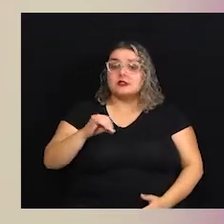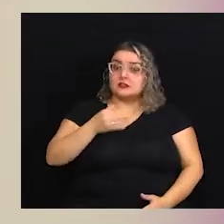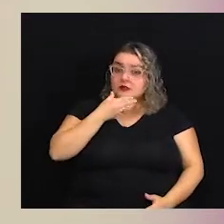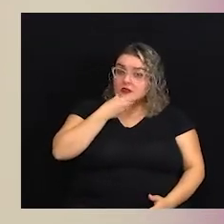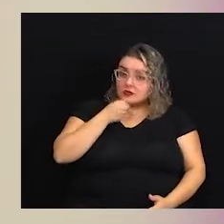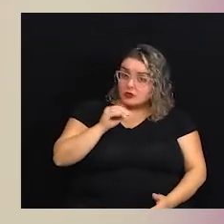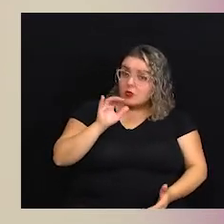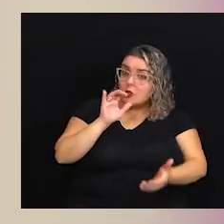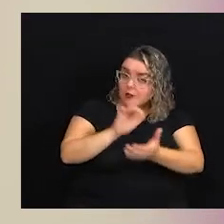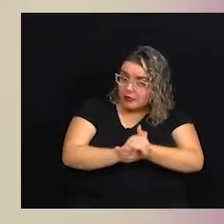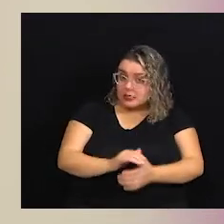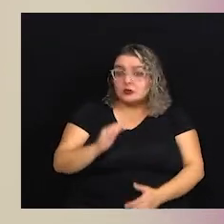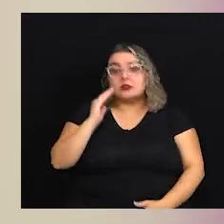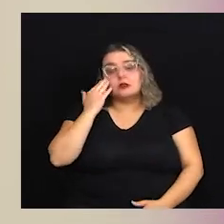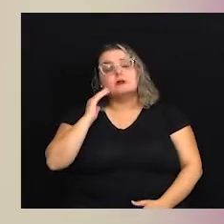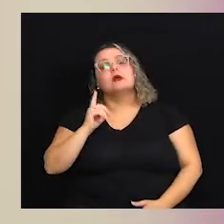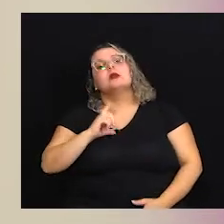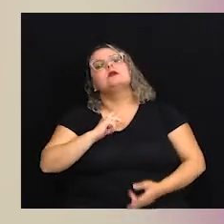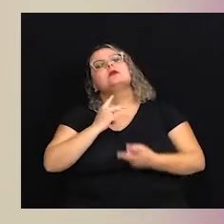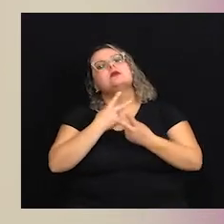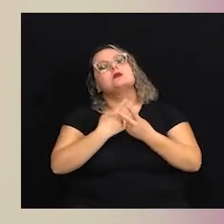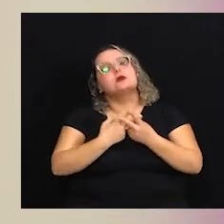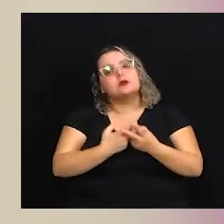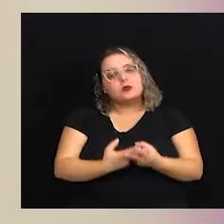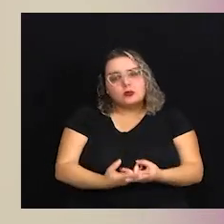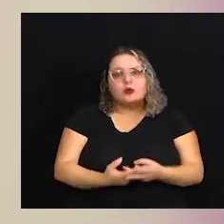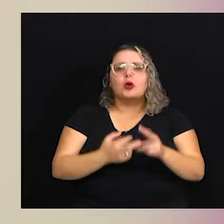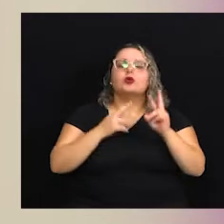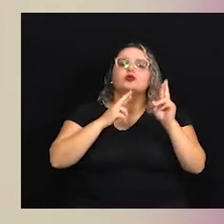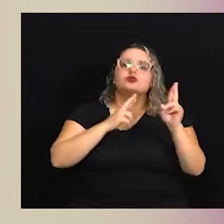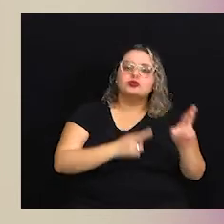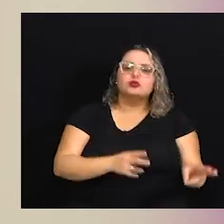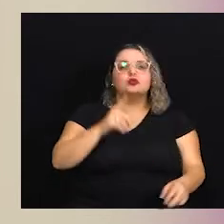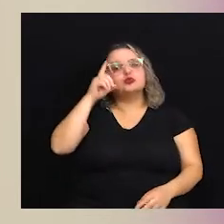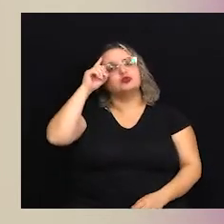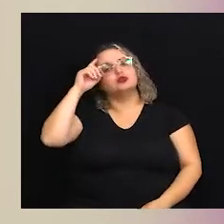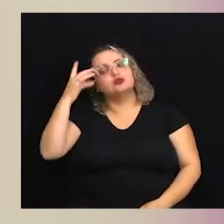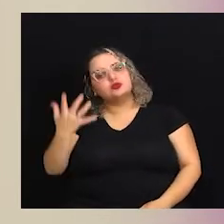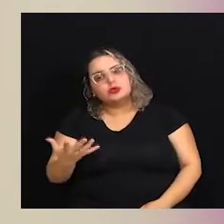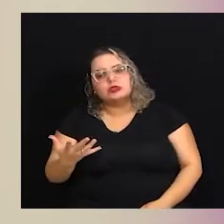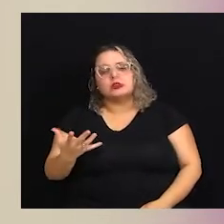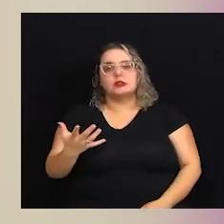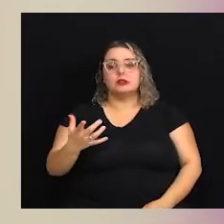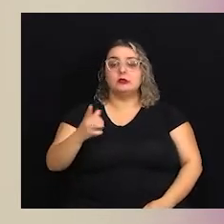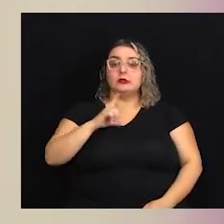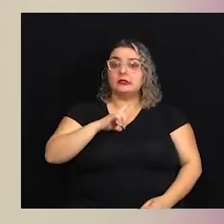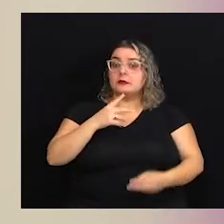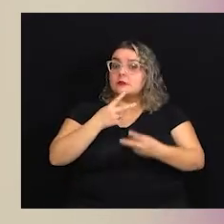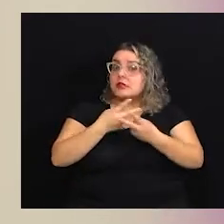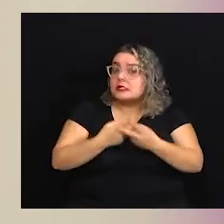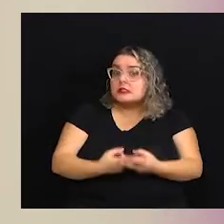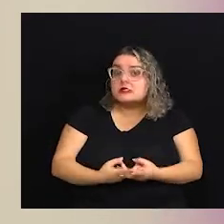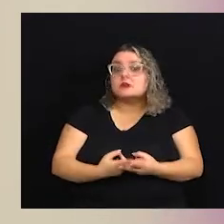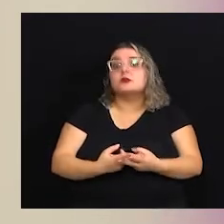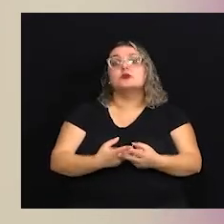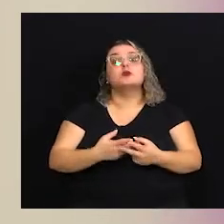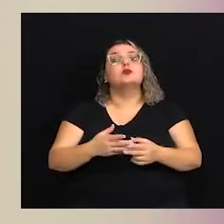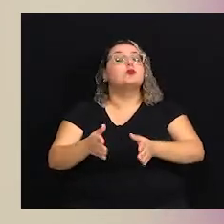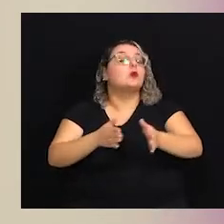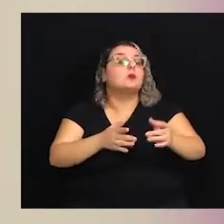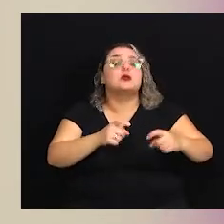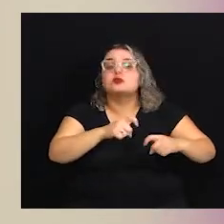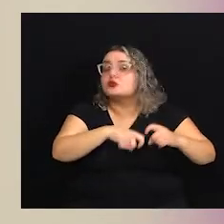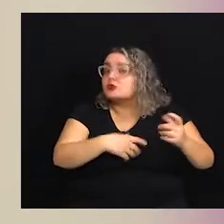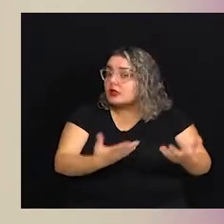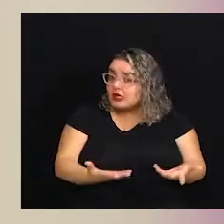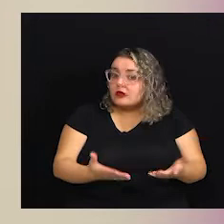entende, ele vai ter mais paciência na hora do sono, na hora do dia, né? Vai ter mais paciência na hora do ato